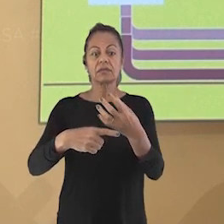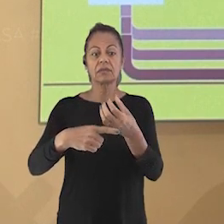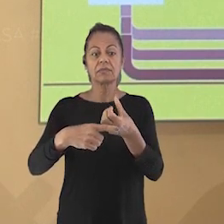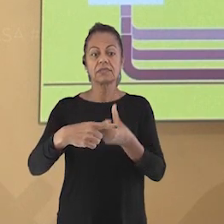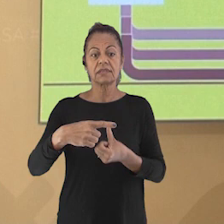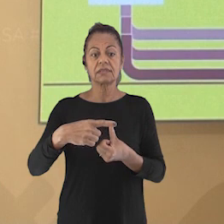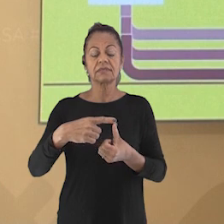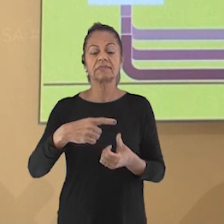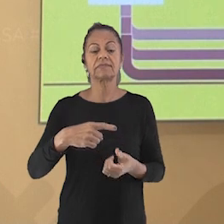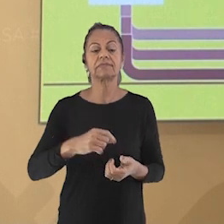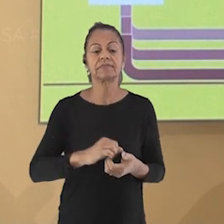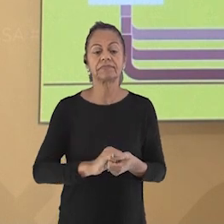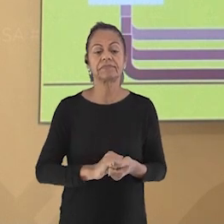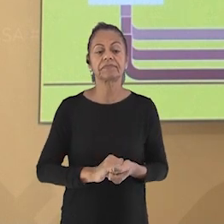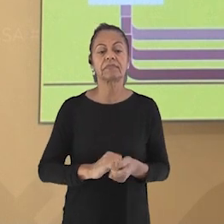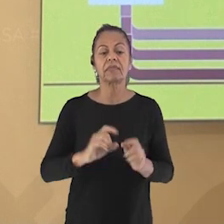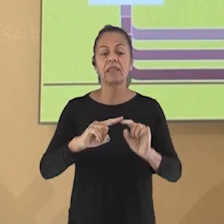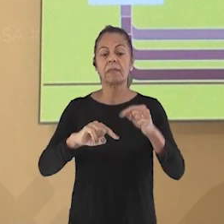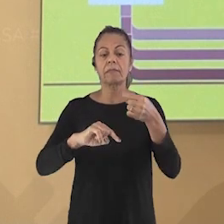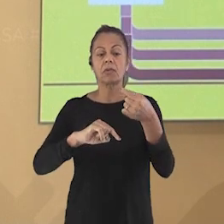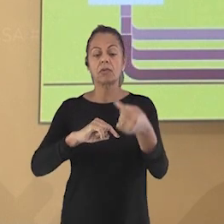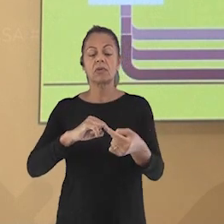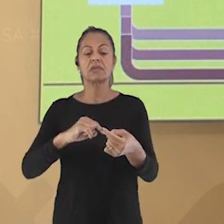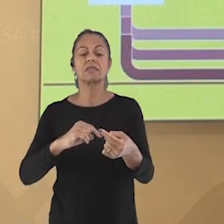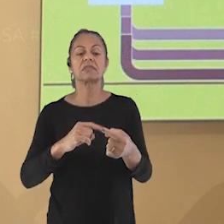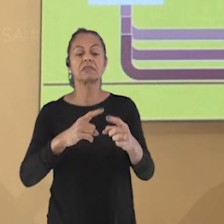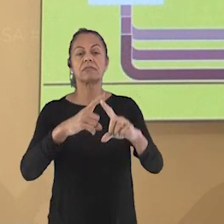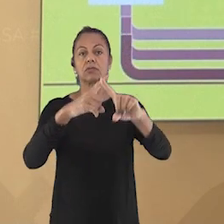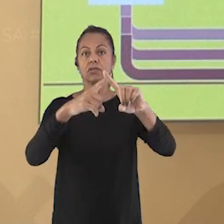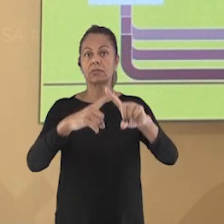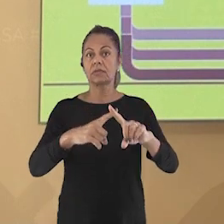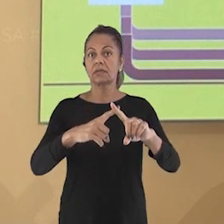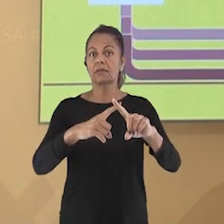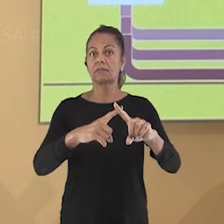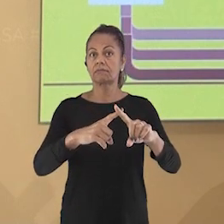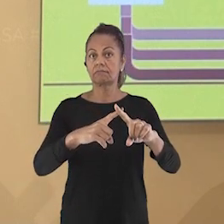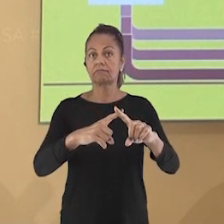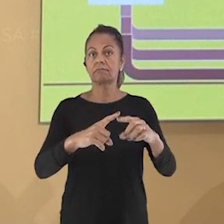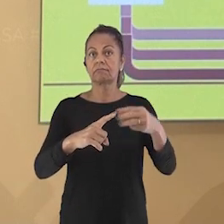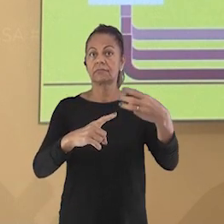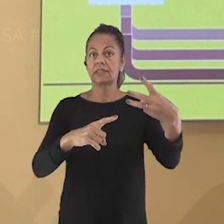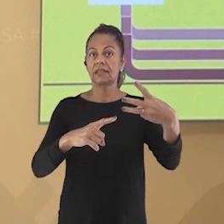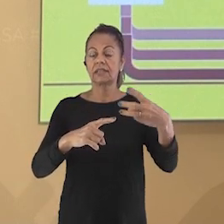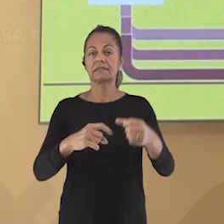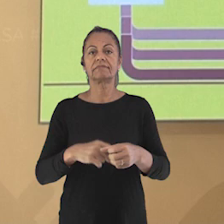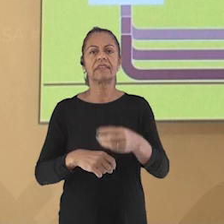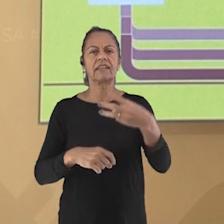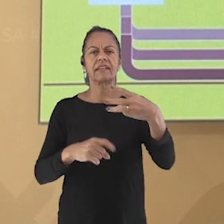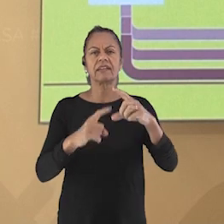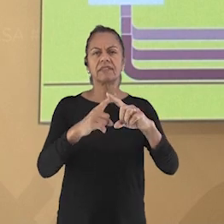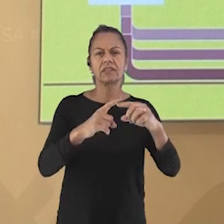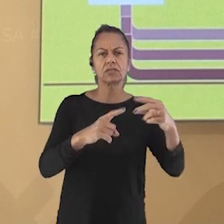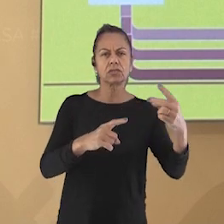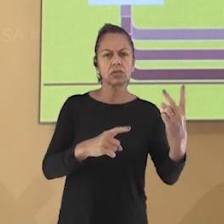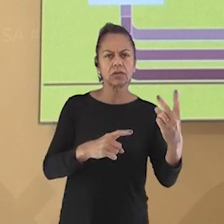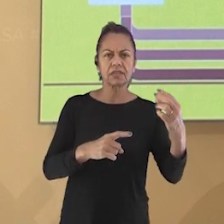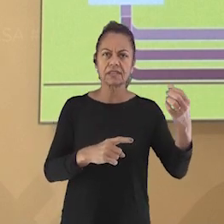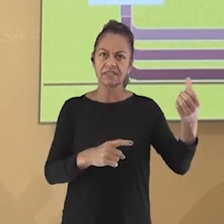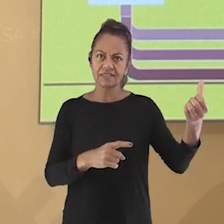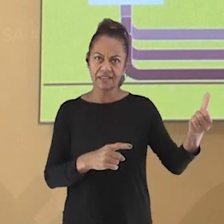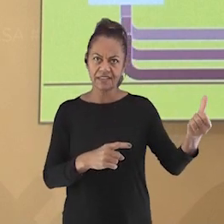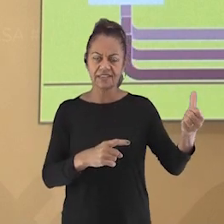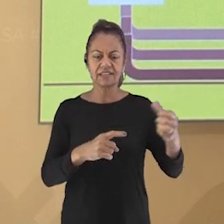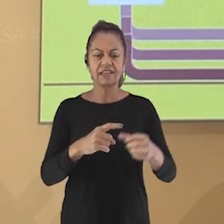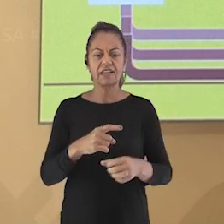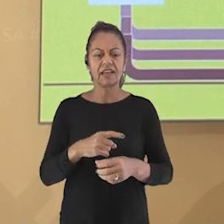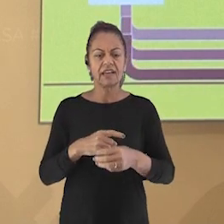nós multiplicamos essa fração por 3. 3 vezes 2, 6. 3 vezes 3,